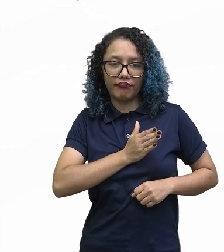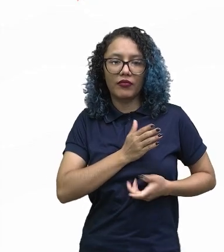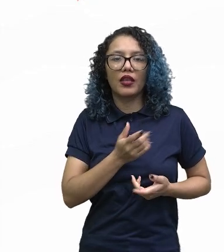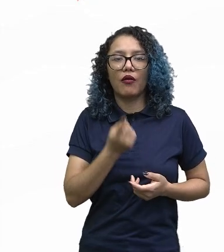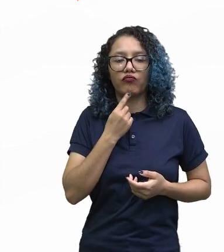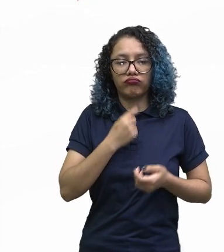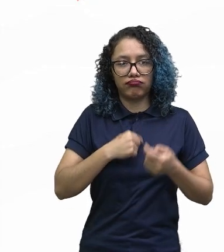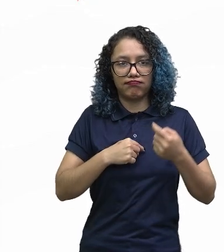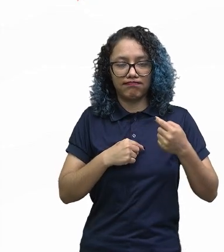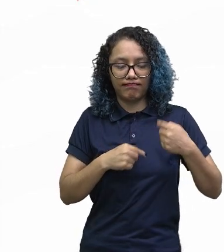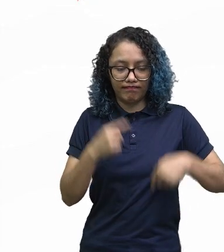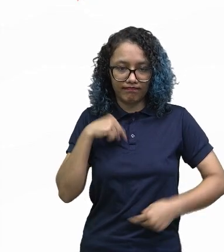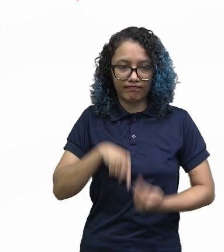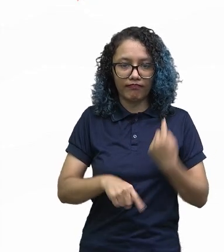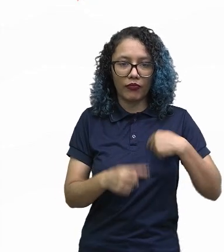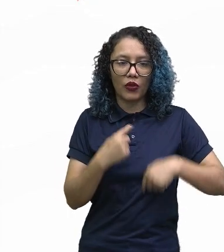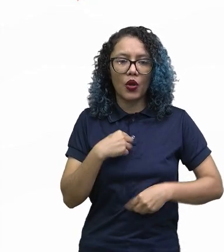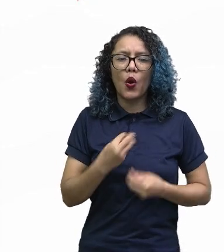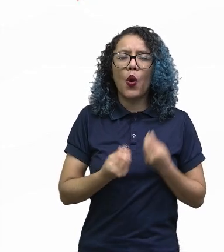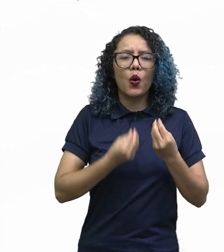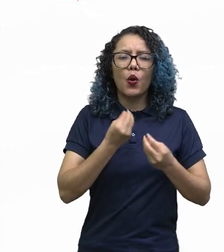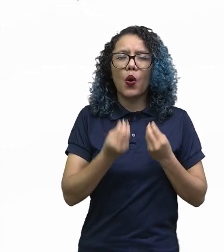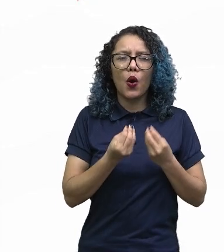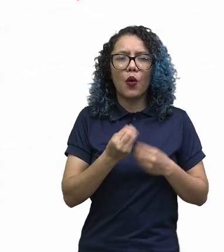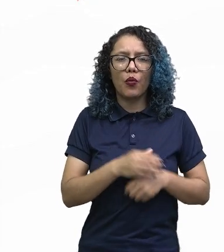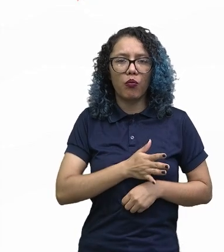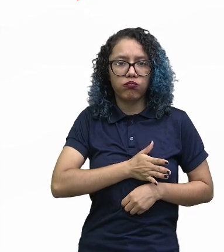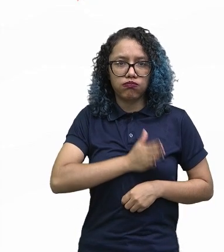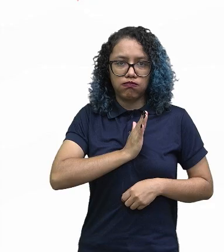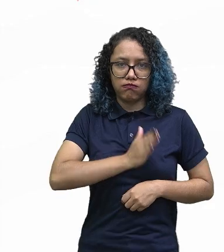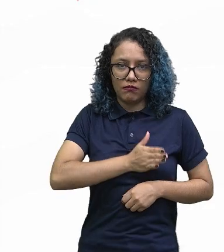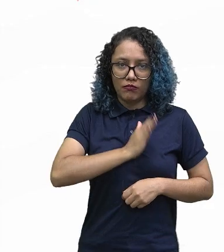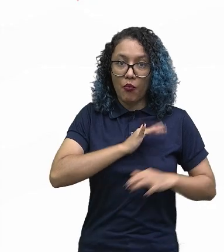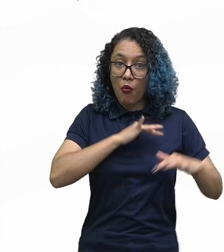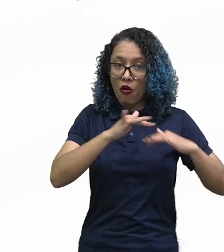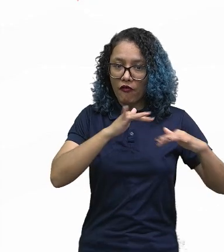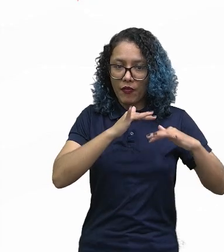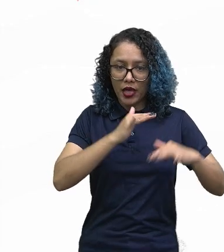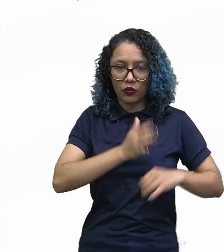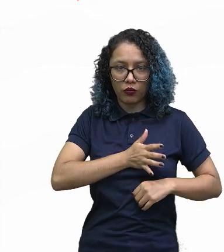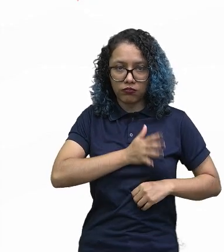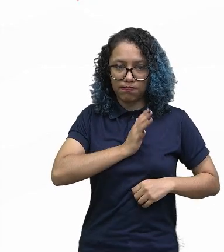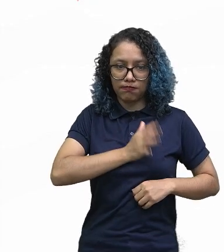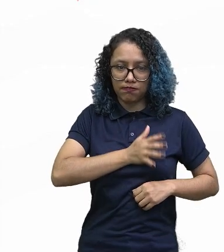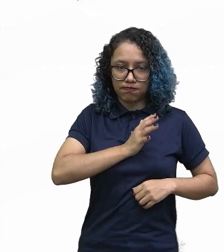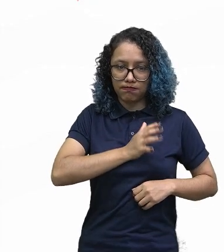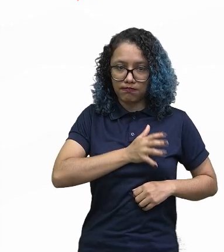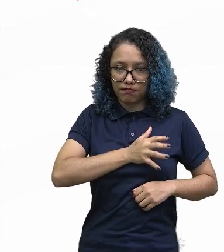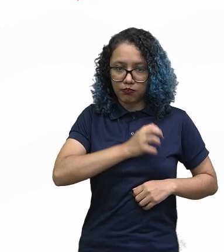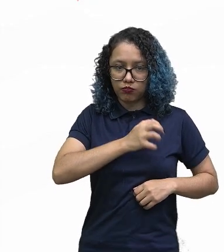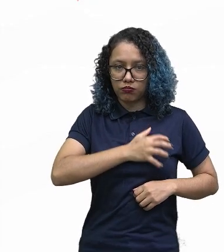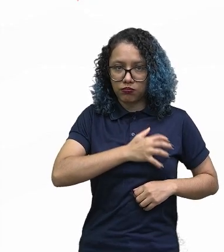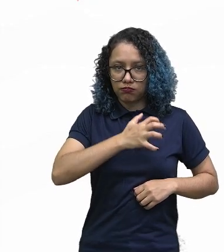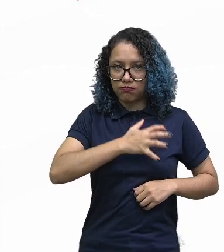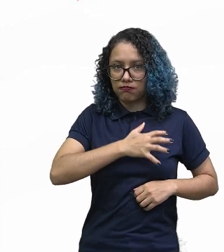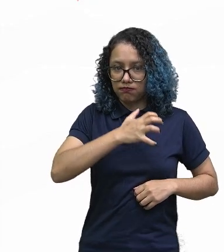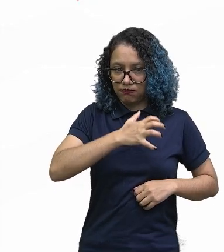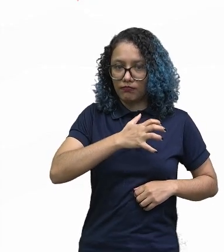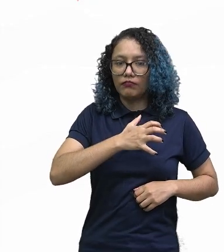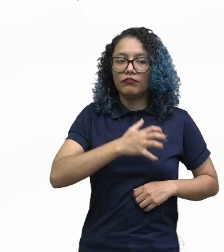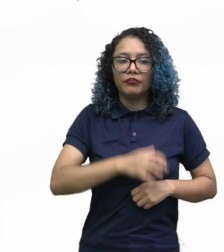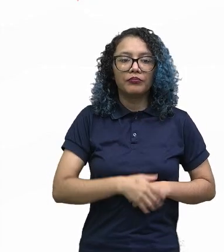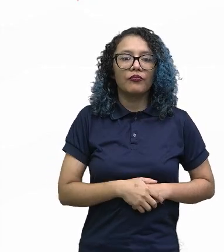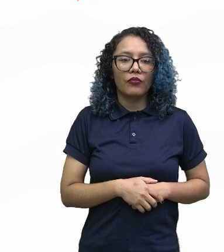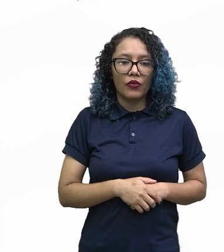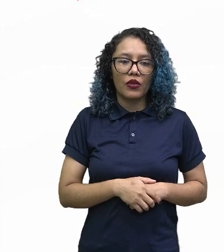pelo corpo através da contração do músculo cardíaco, ou seja, do coração, certo? O coração